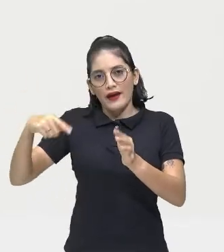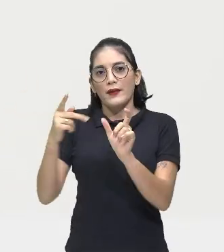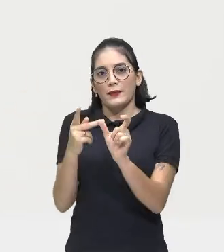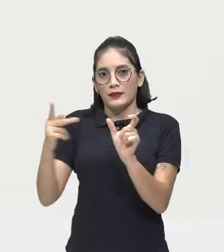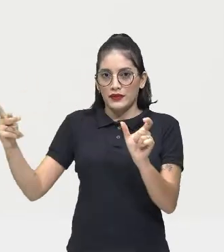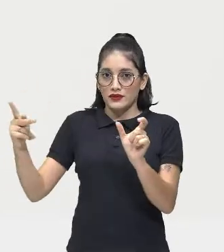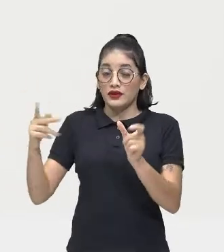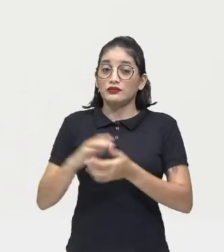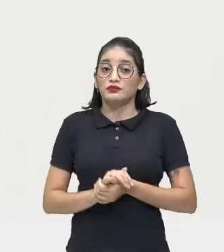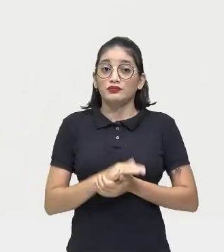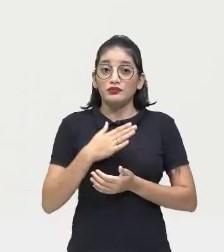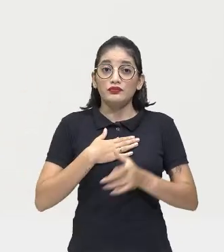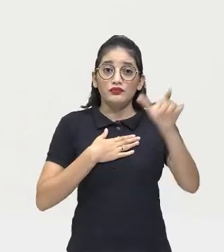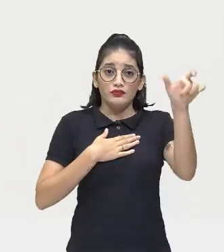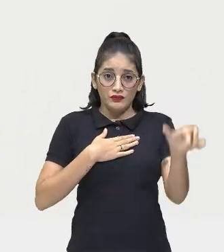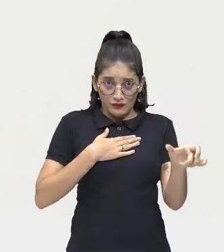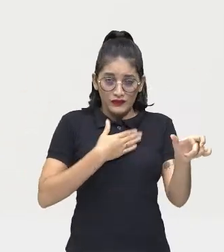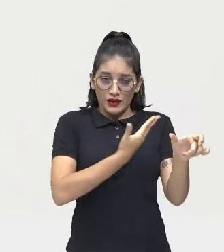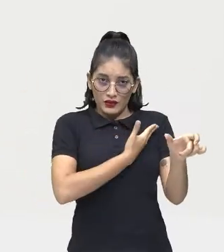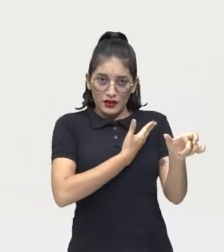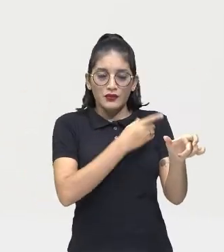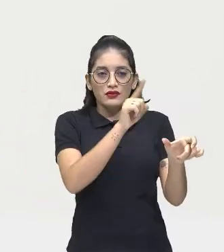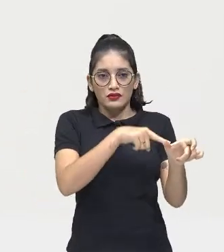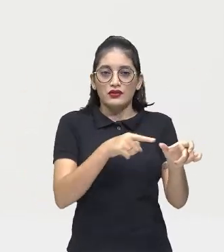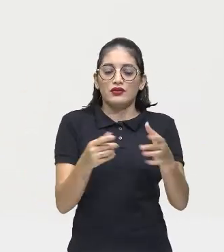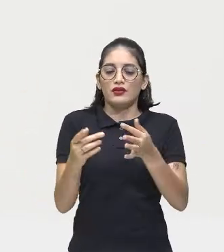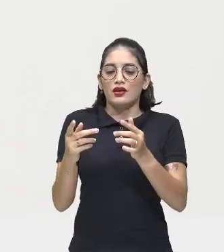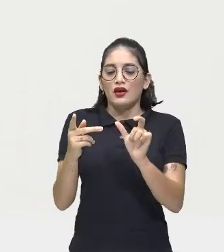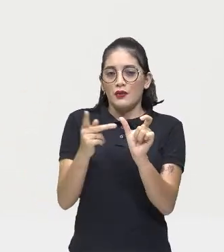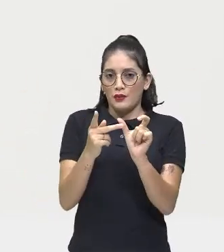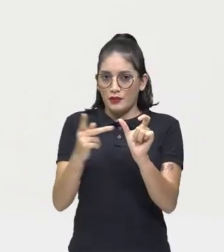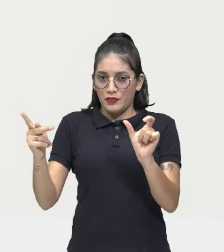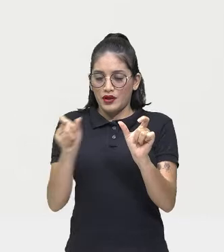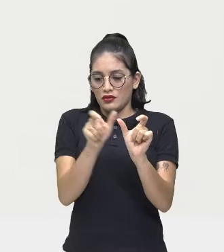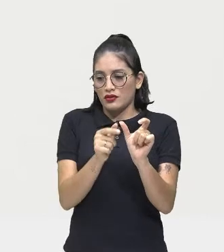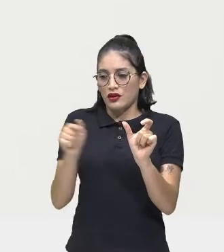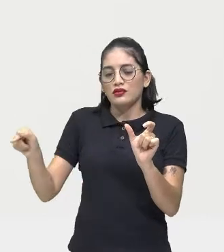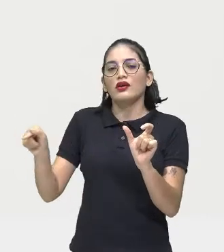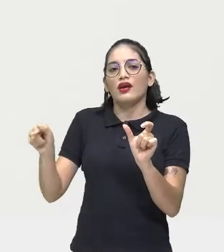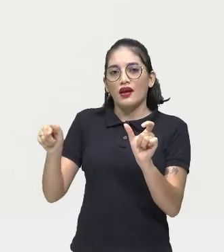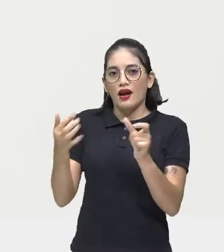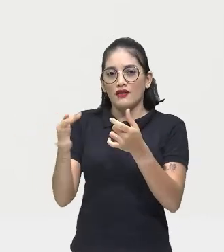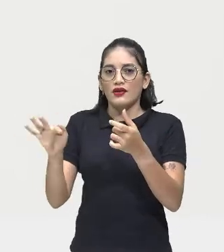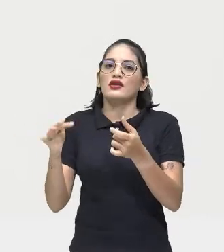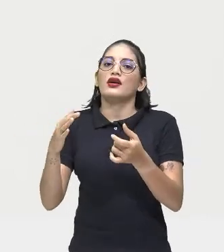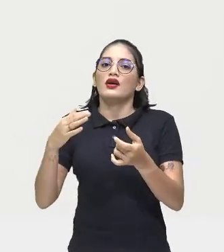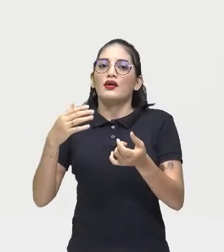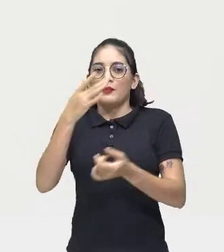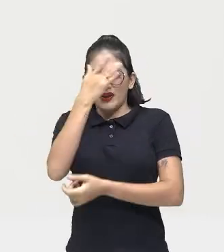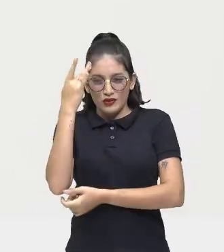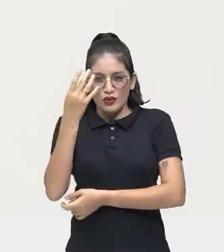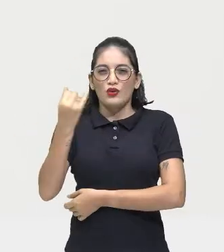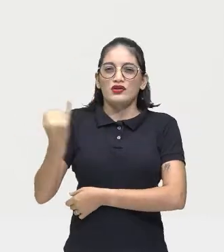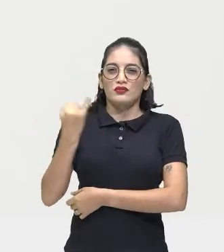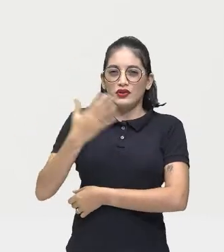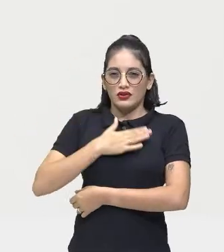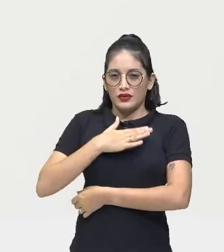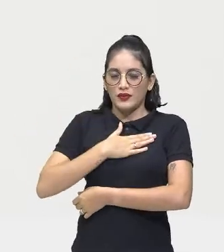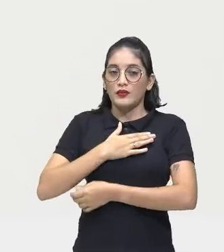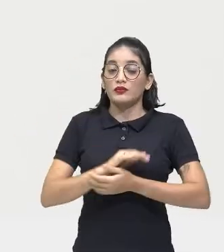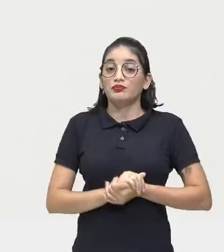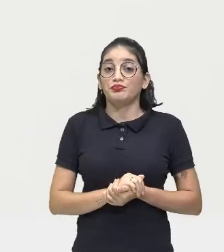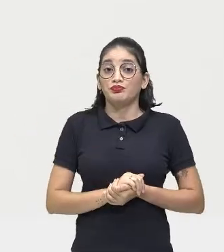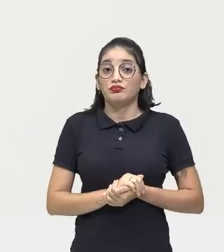Então, meus amigos é o sujeito, predicado são pessoas importantes para mim, certo? Percebam que